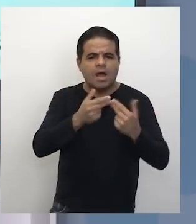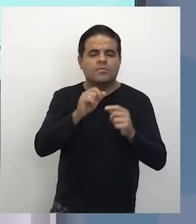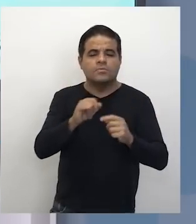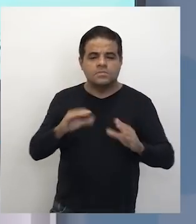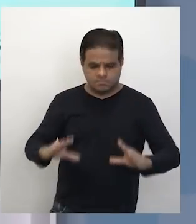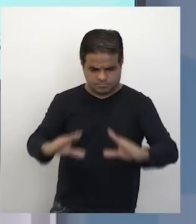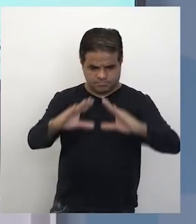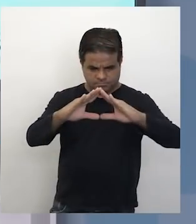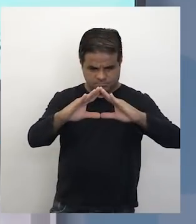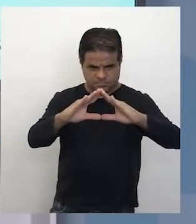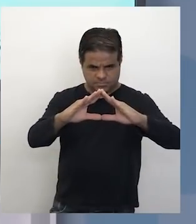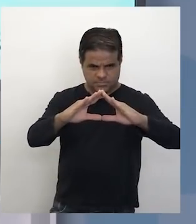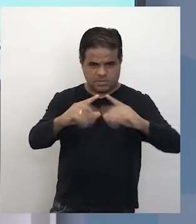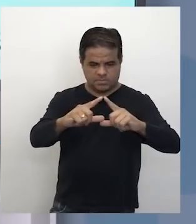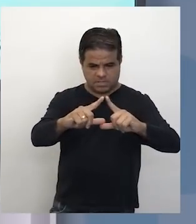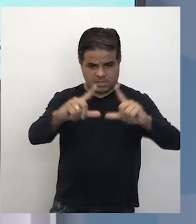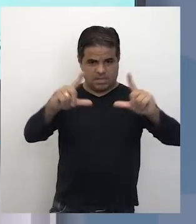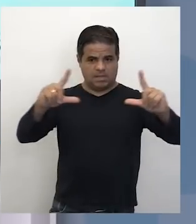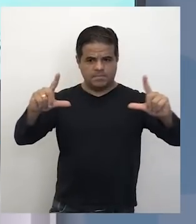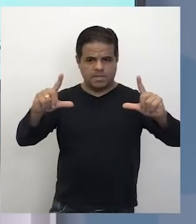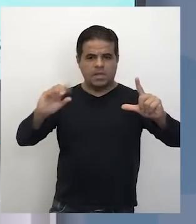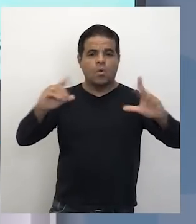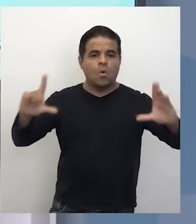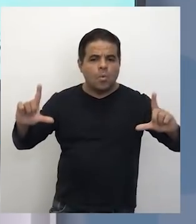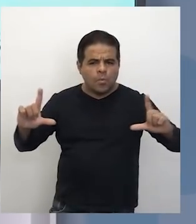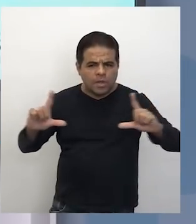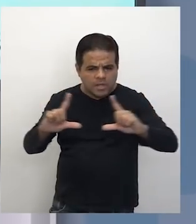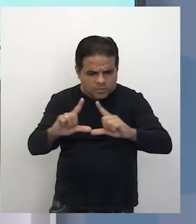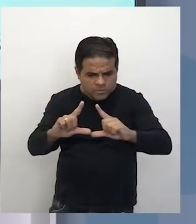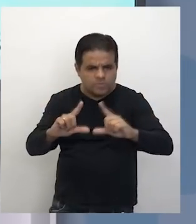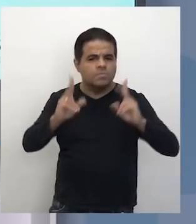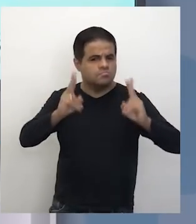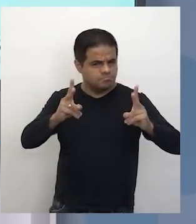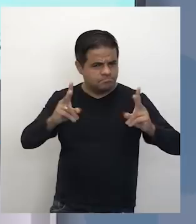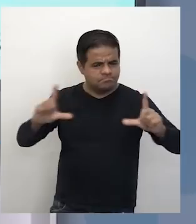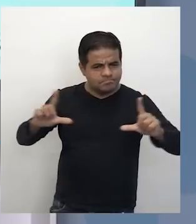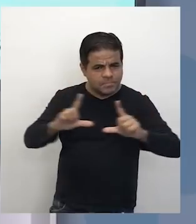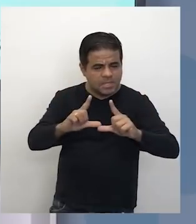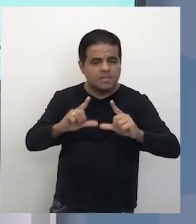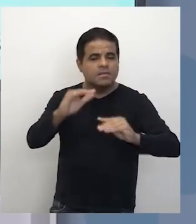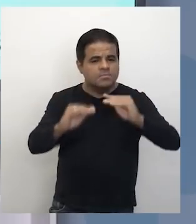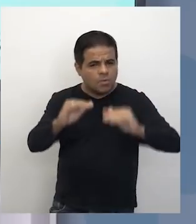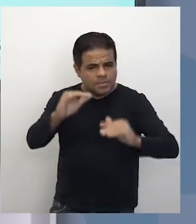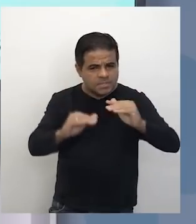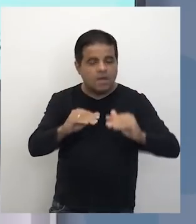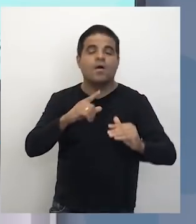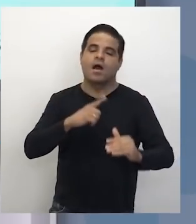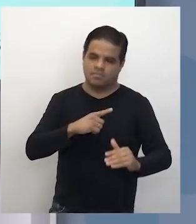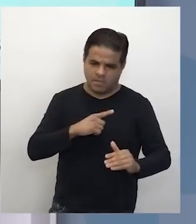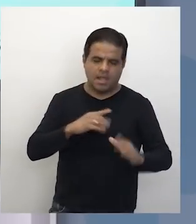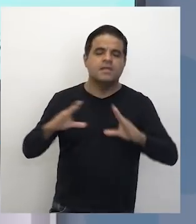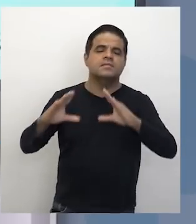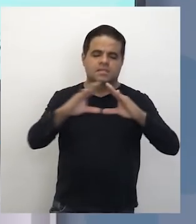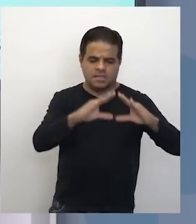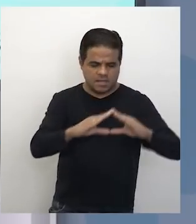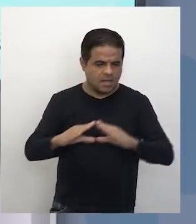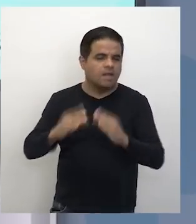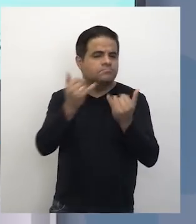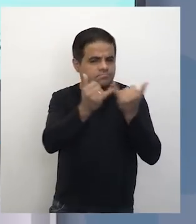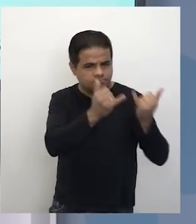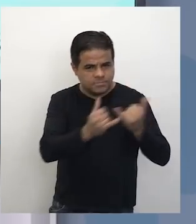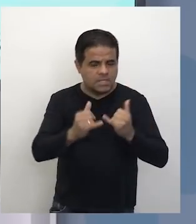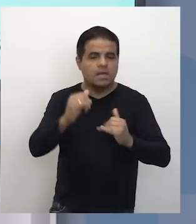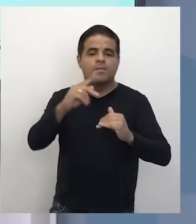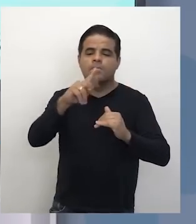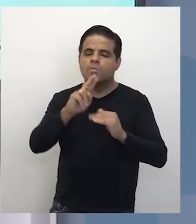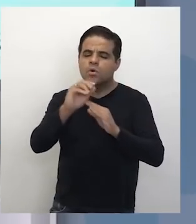pega um triângulo, amplia ou reduz na mesma proporção, você está tendo aí triângulos semelhantes. Proporção